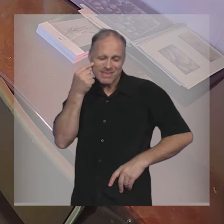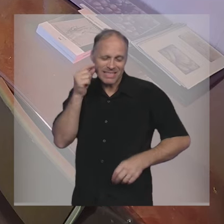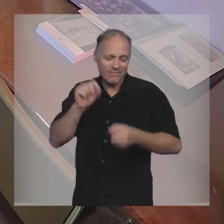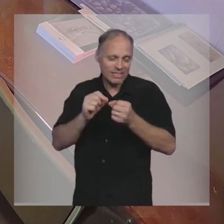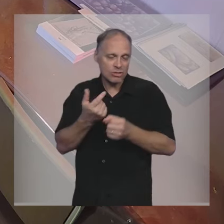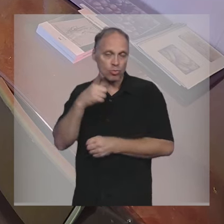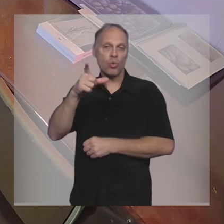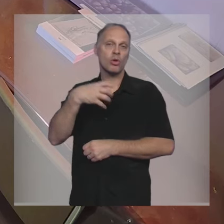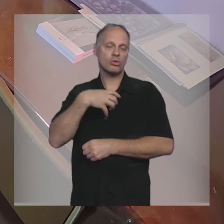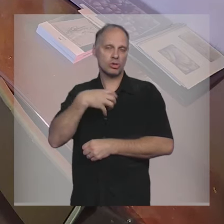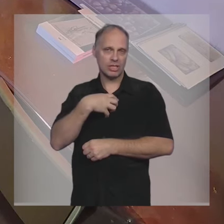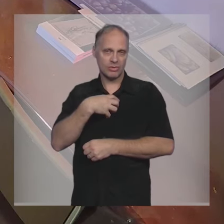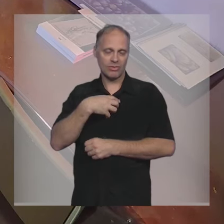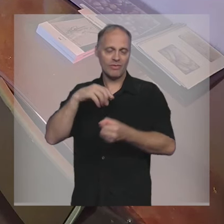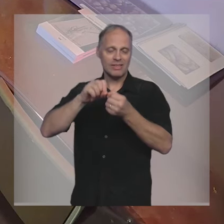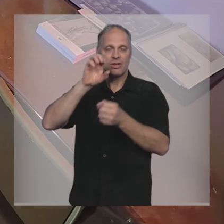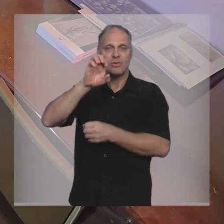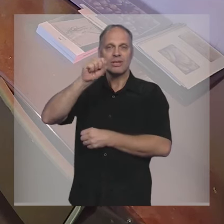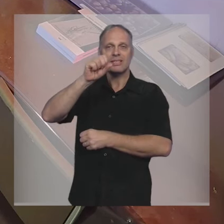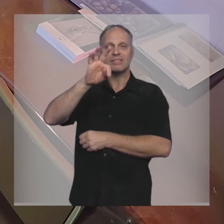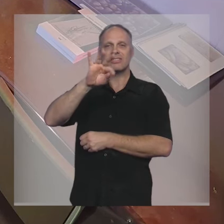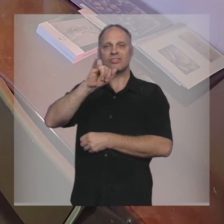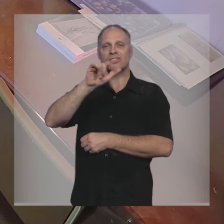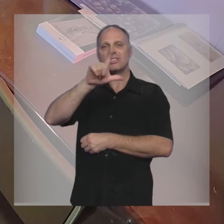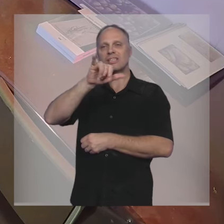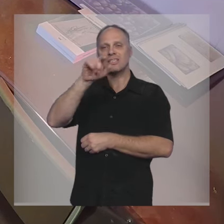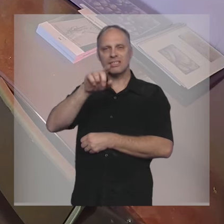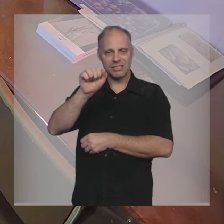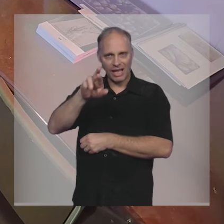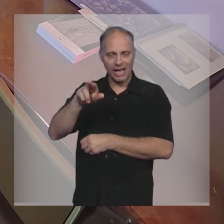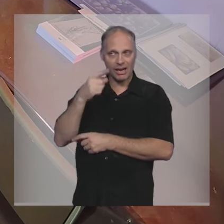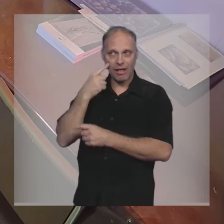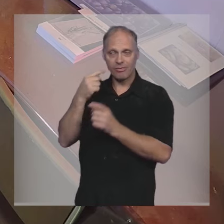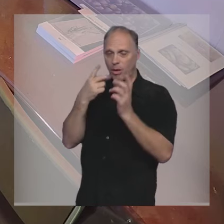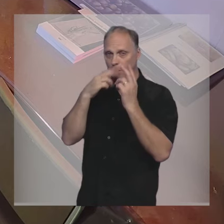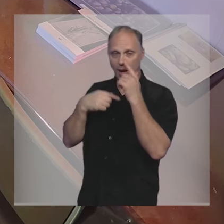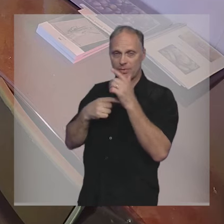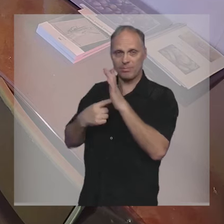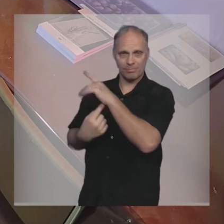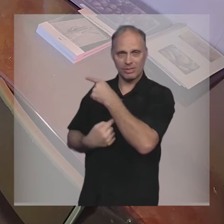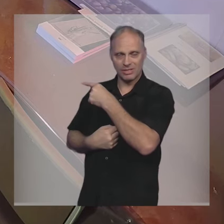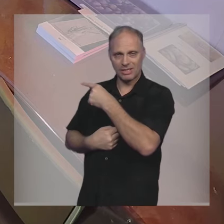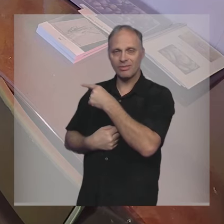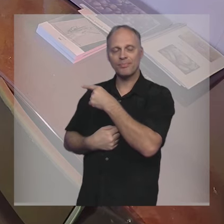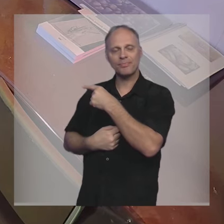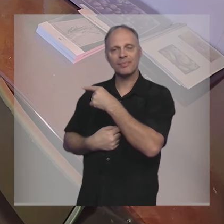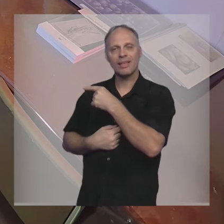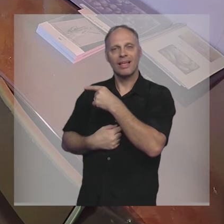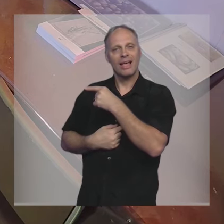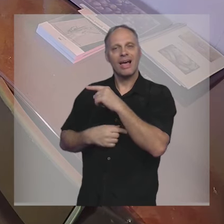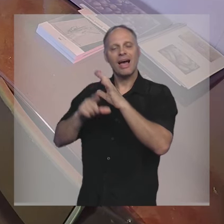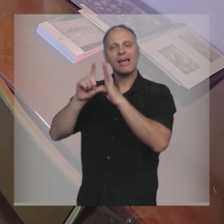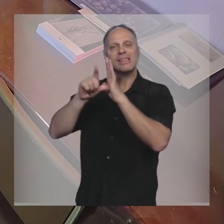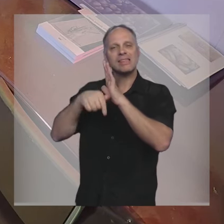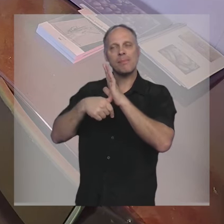fazer de outra forma, estilizá-las, como aqui, essas são conchas estilizadas. Depois eu